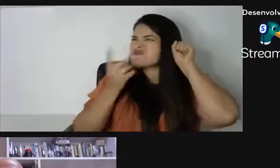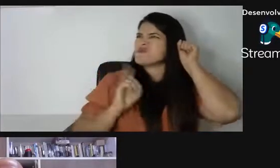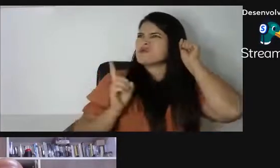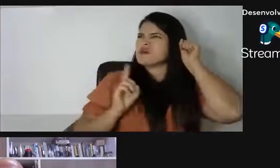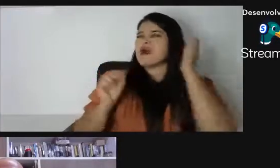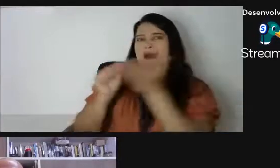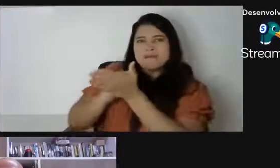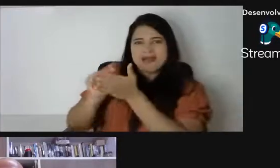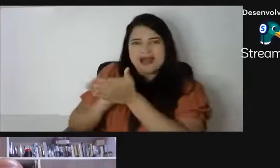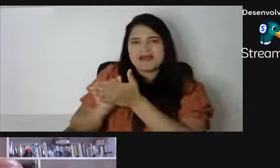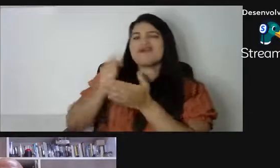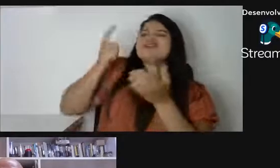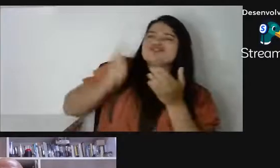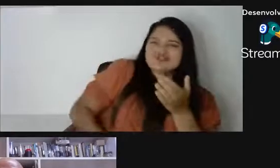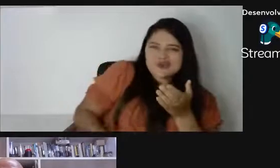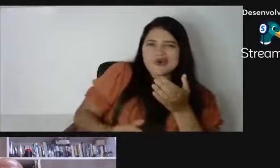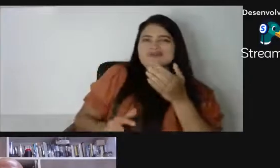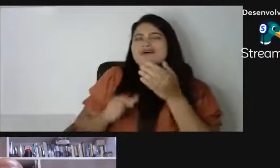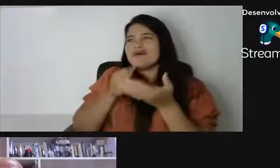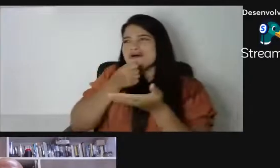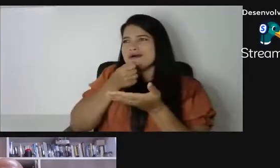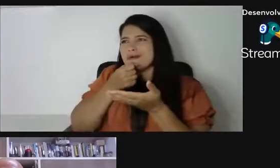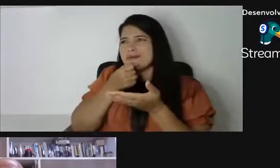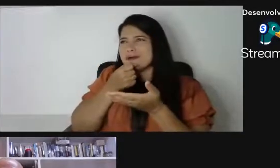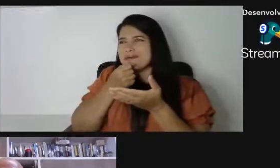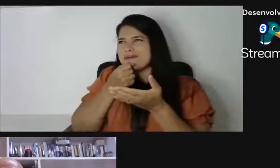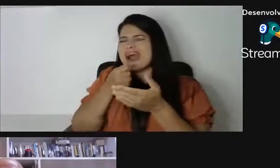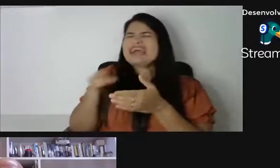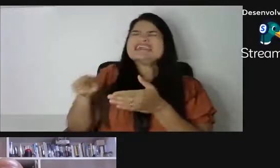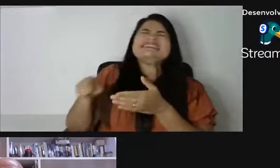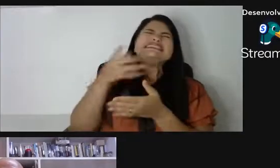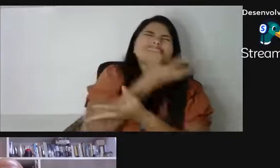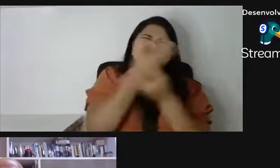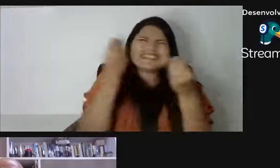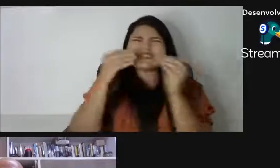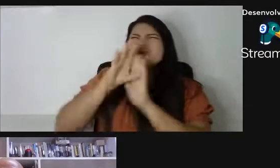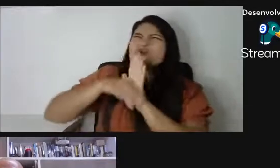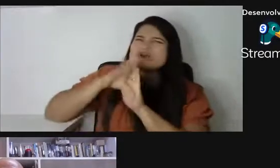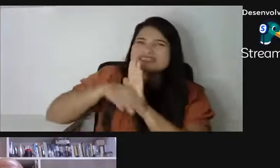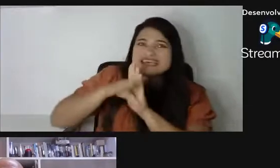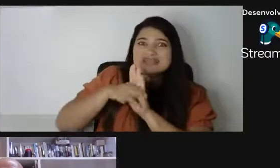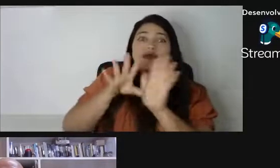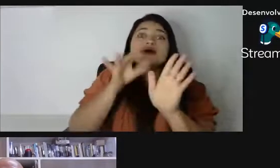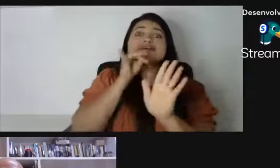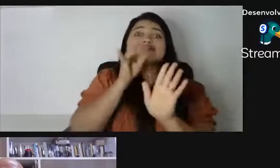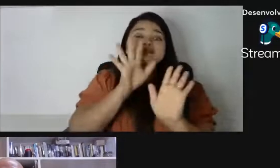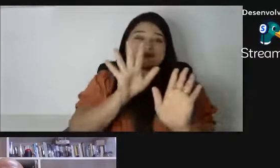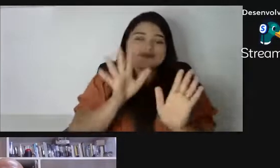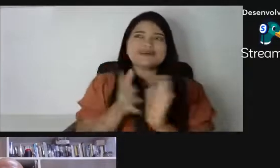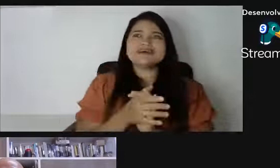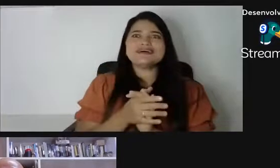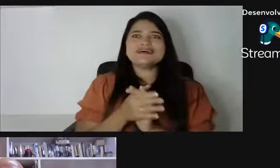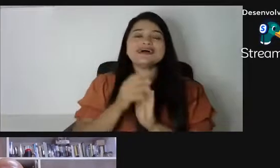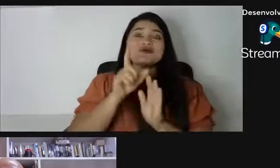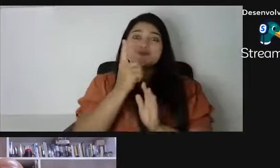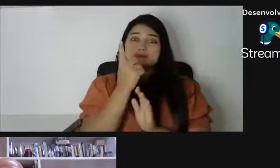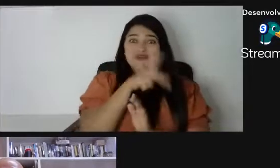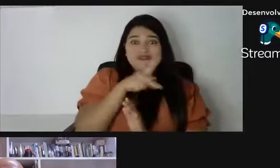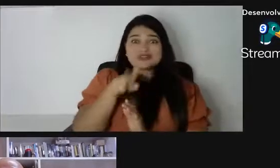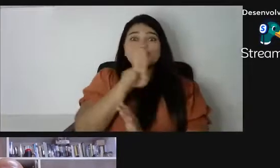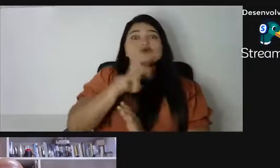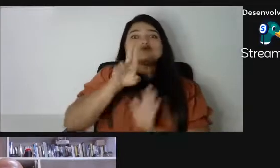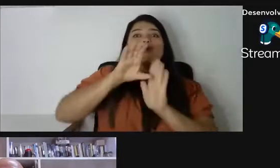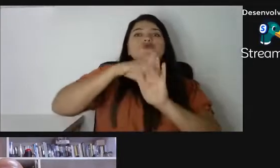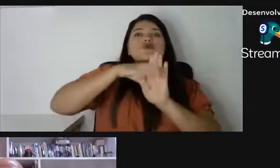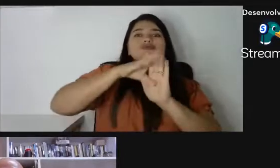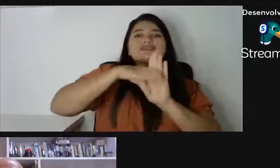novo. Nossa, esqueci. O que era esse conceito? Aí eu vou dar um exemplo de um conceito que uma das professoras usou.